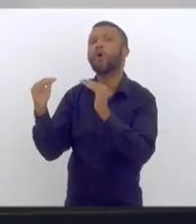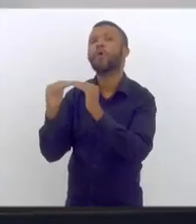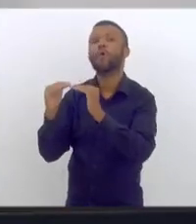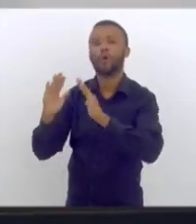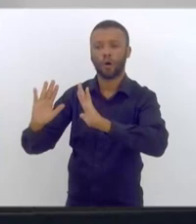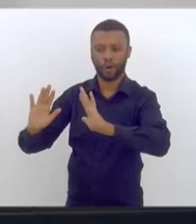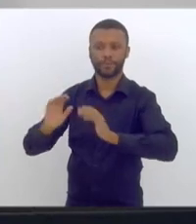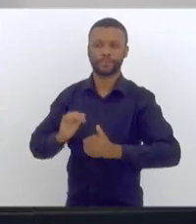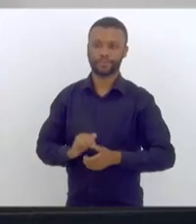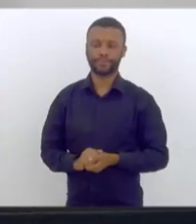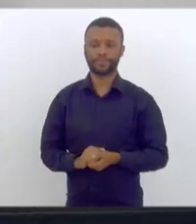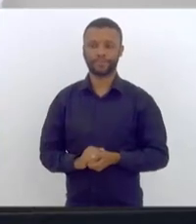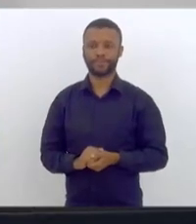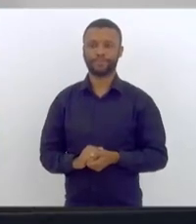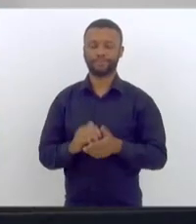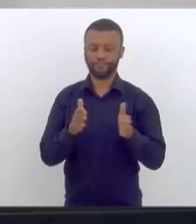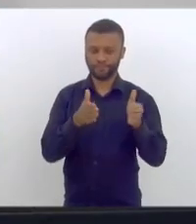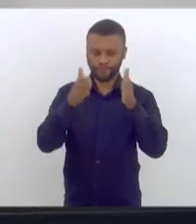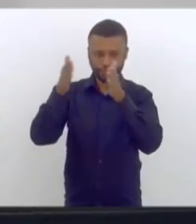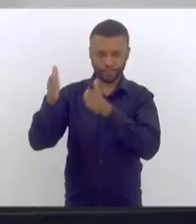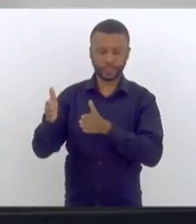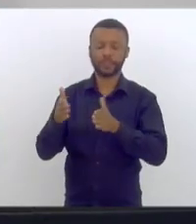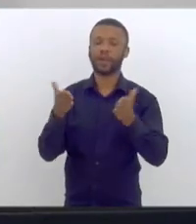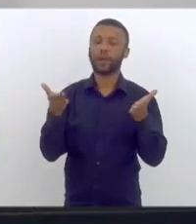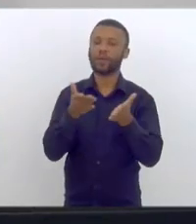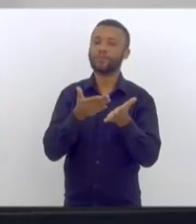aí nós vamos para emenda